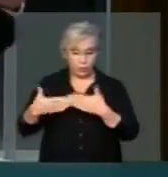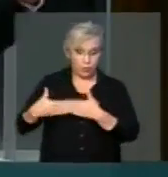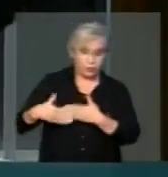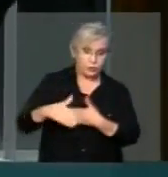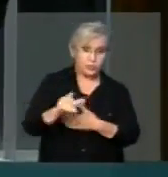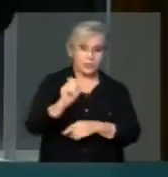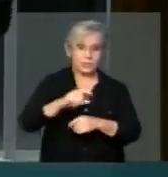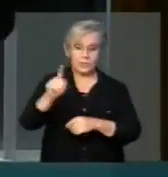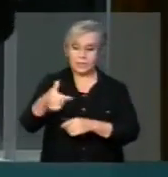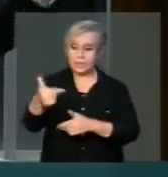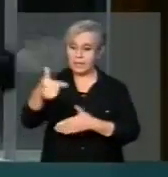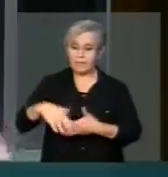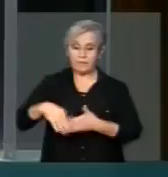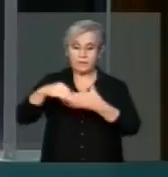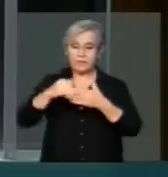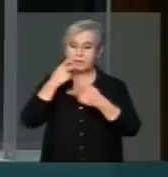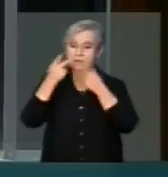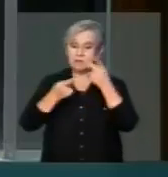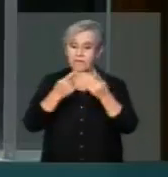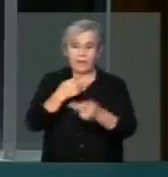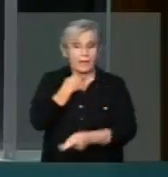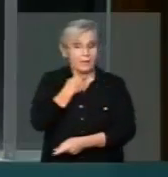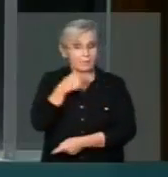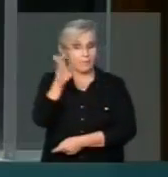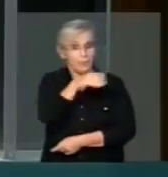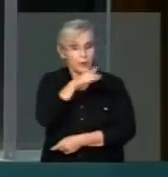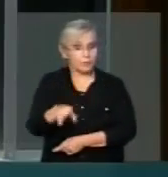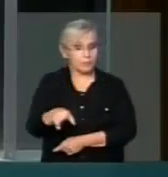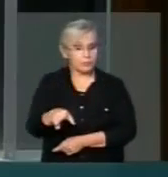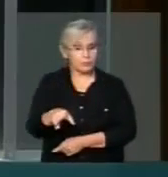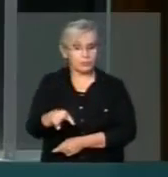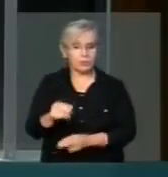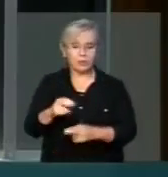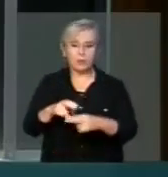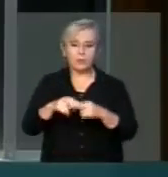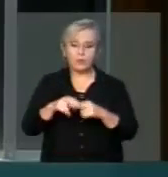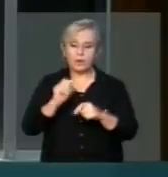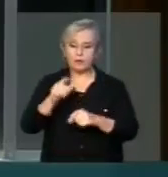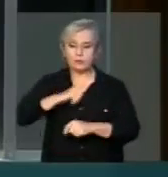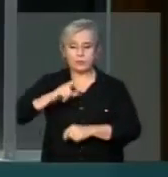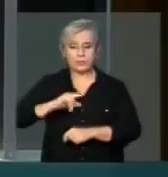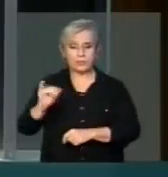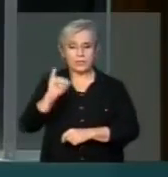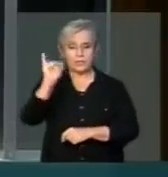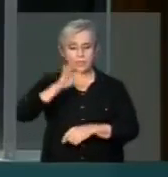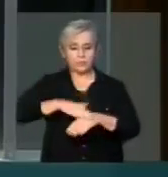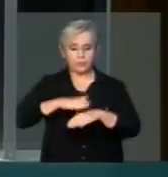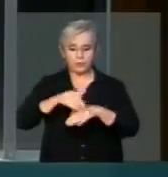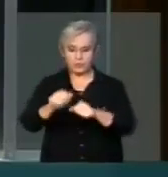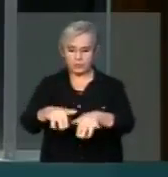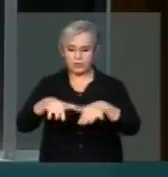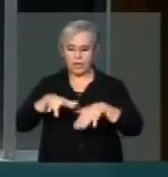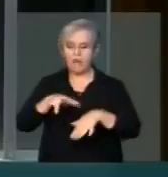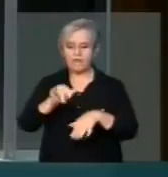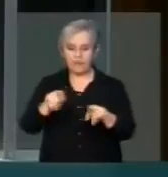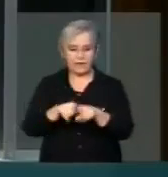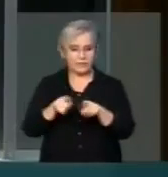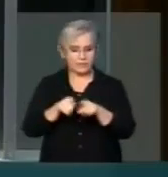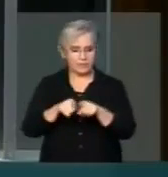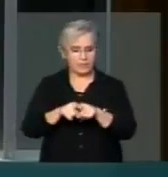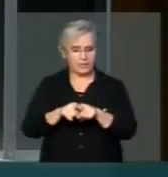é vice-líder não terá o direito de fazê-lo, porque o que vale para o plenário valerá para